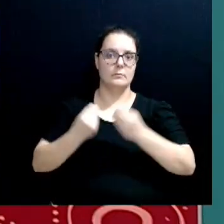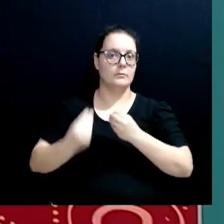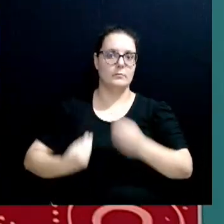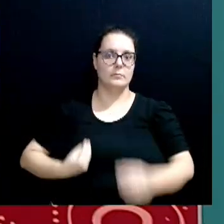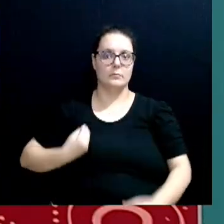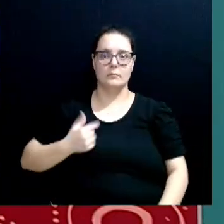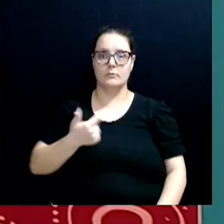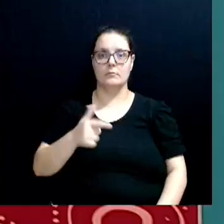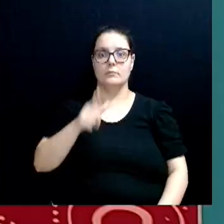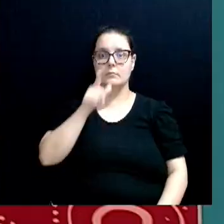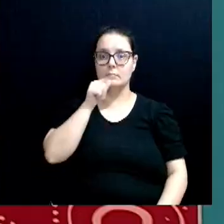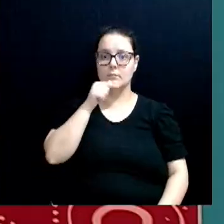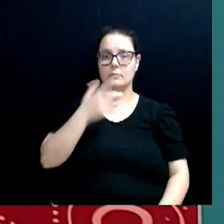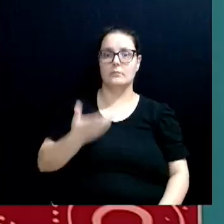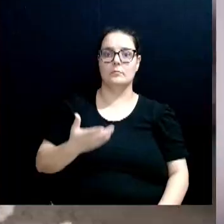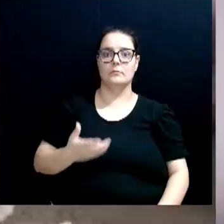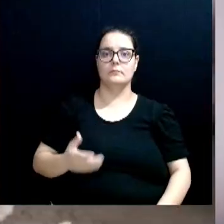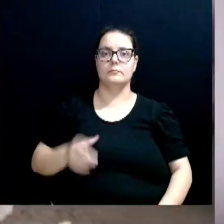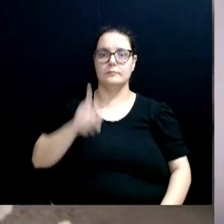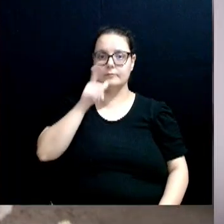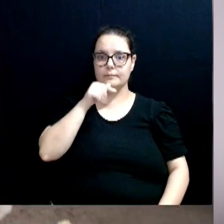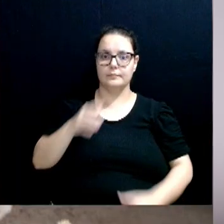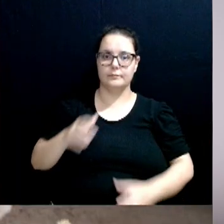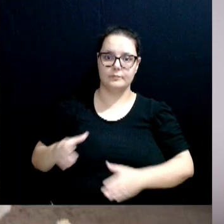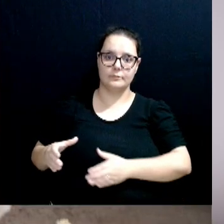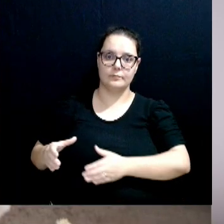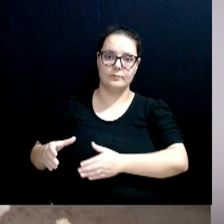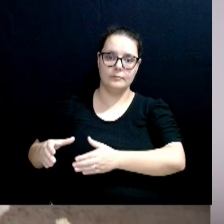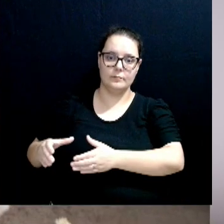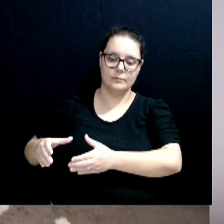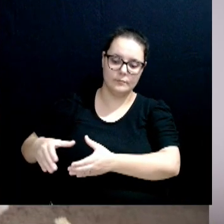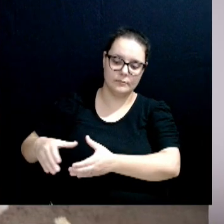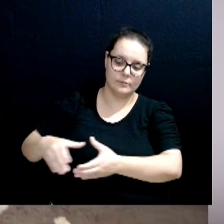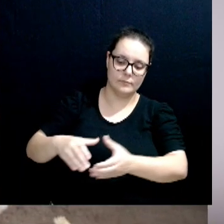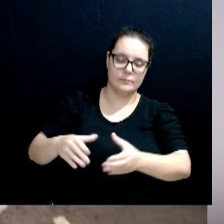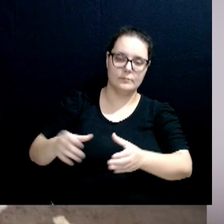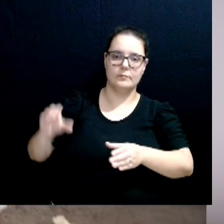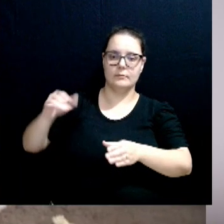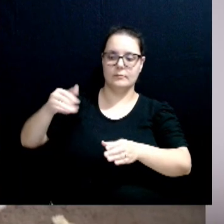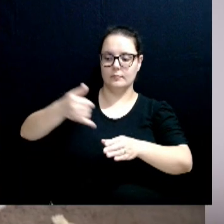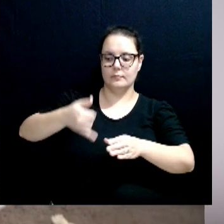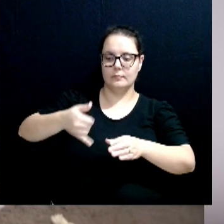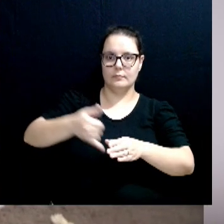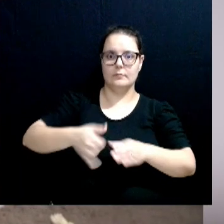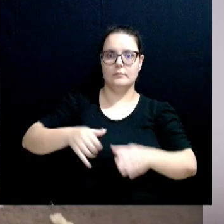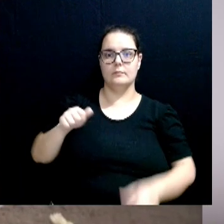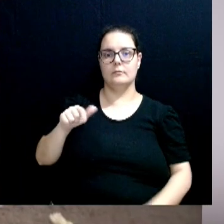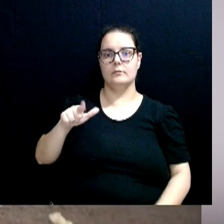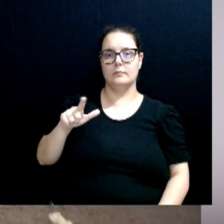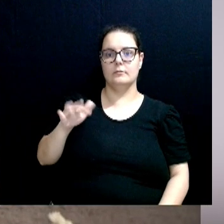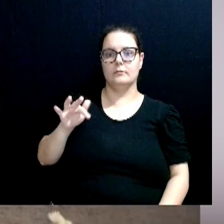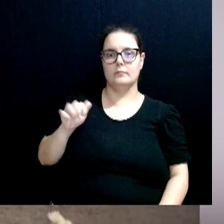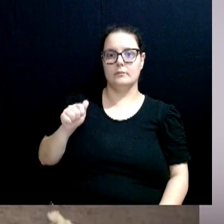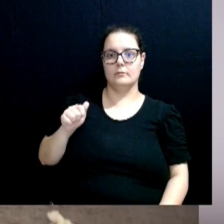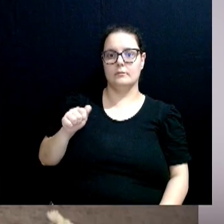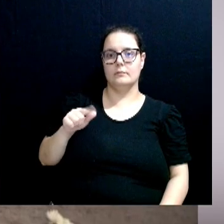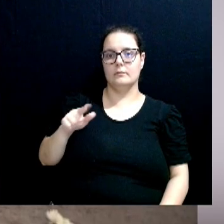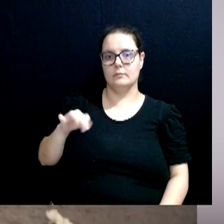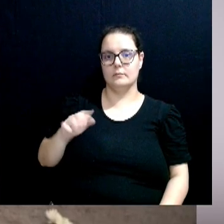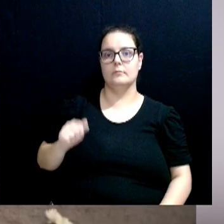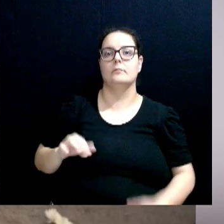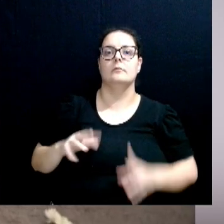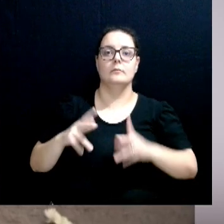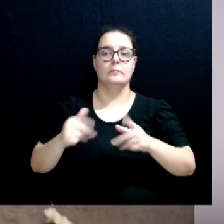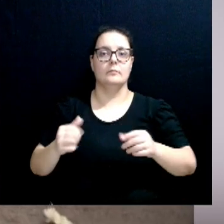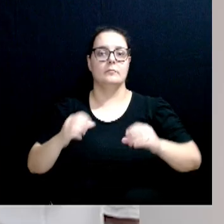você pega a água e você coloca a essência de alfazema, que todo mundo gosta,